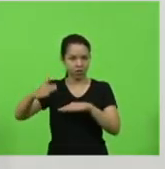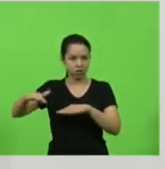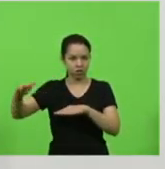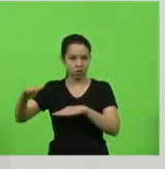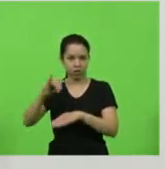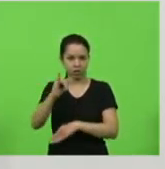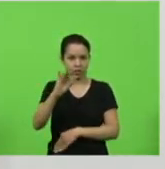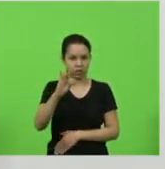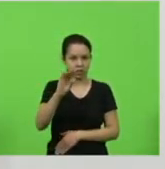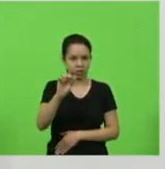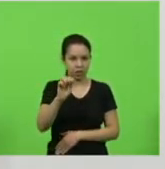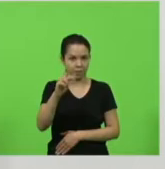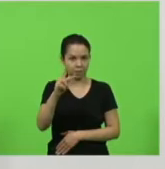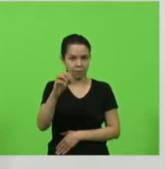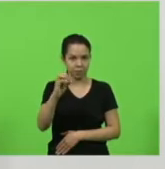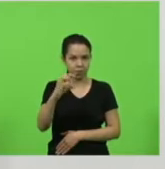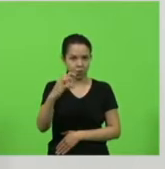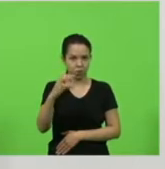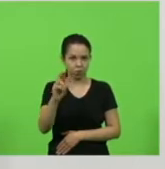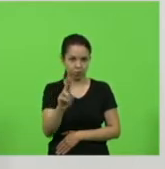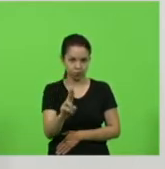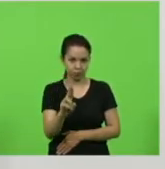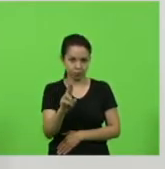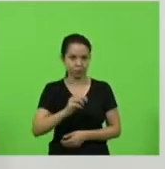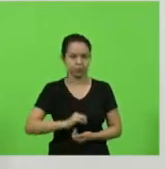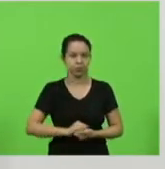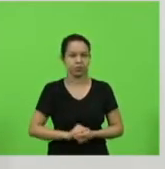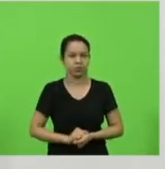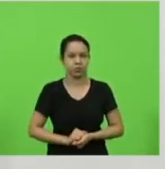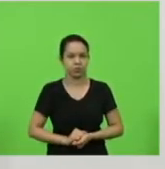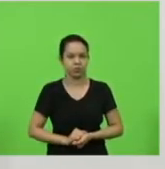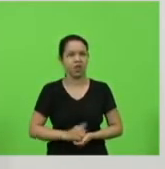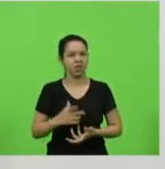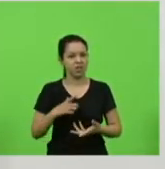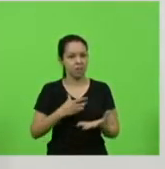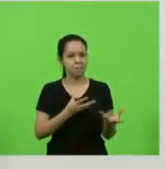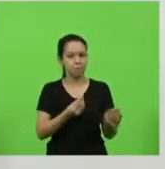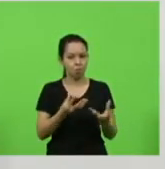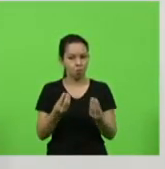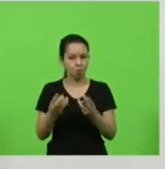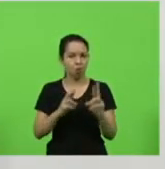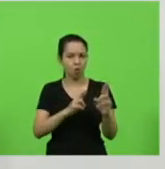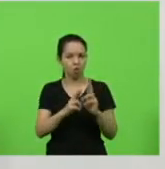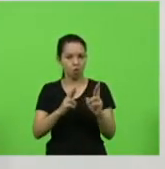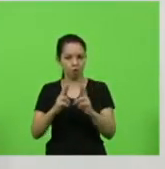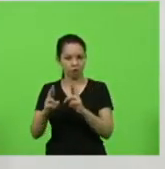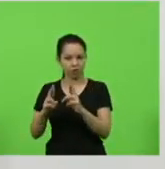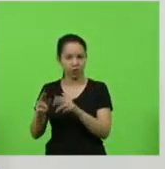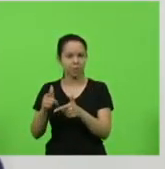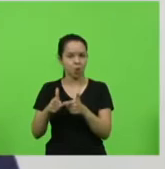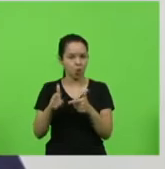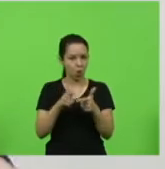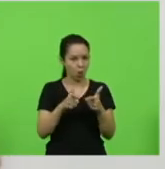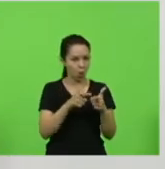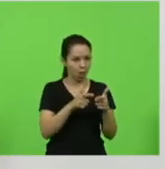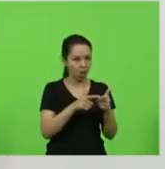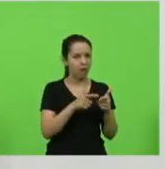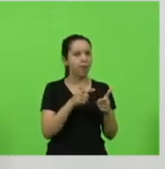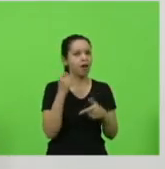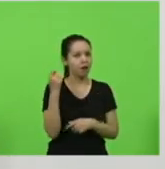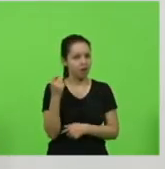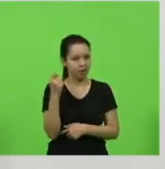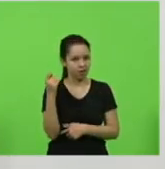Nós temos várias rodovias com sérios problemas e, ao mesmo tempo, há